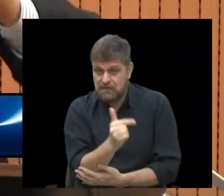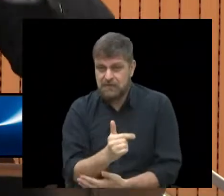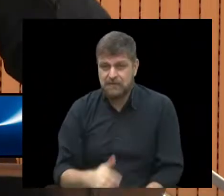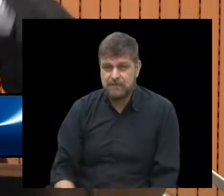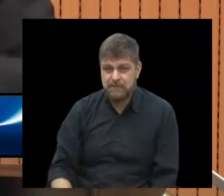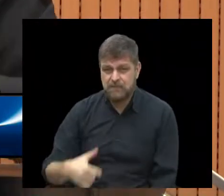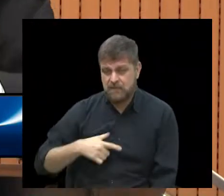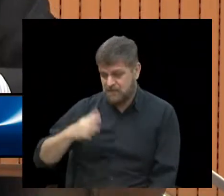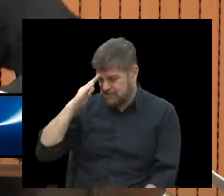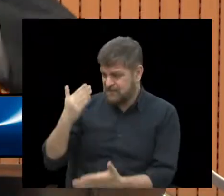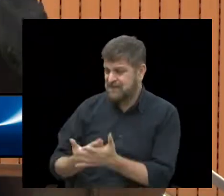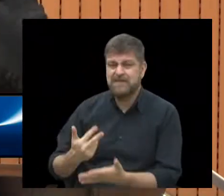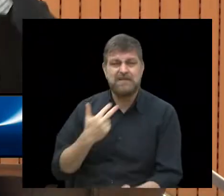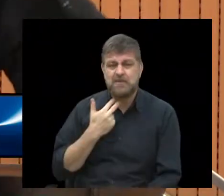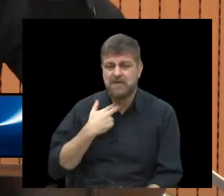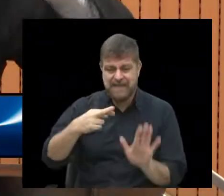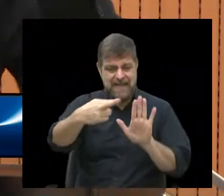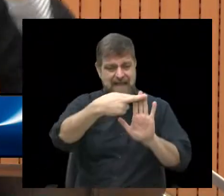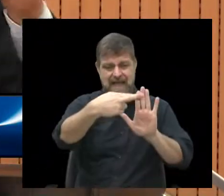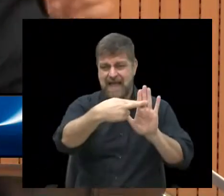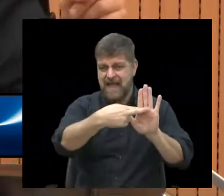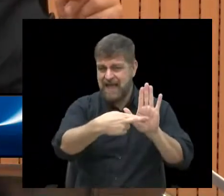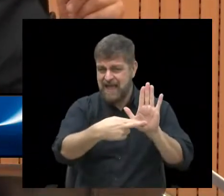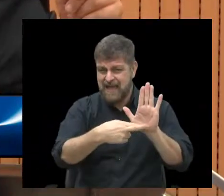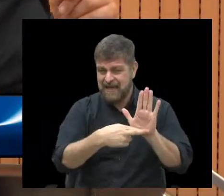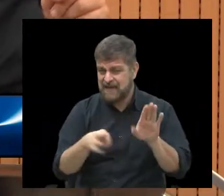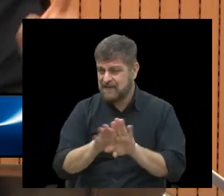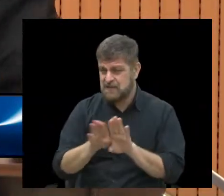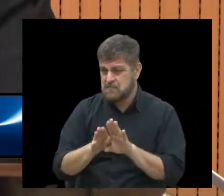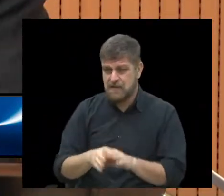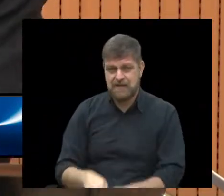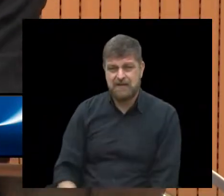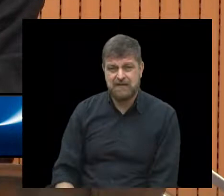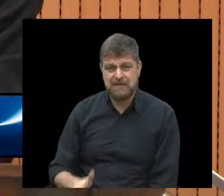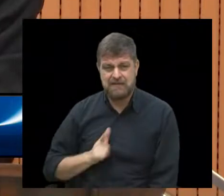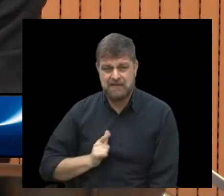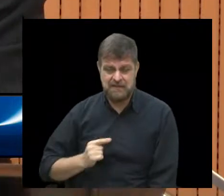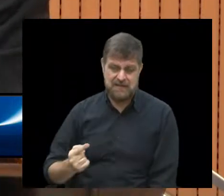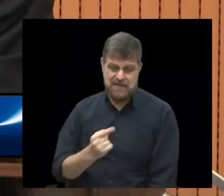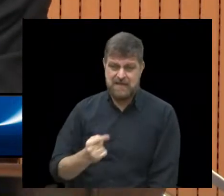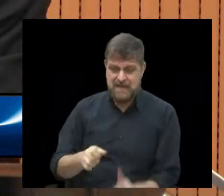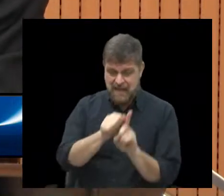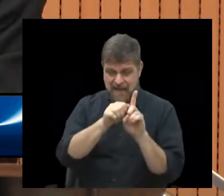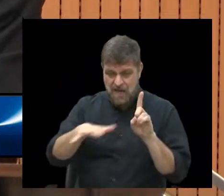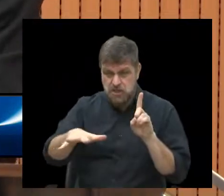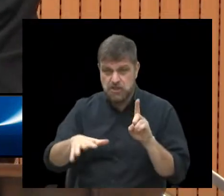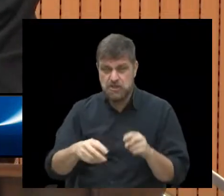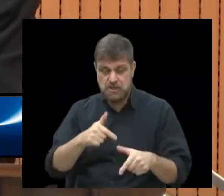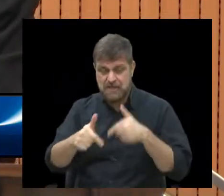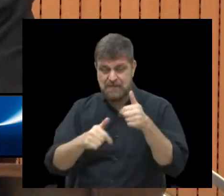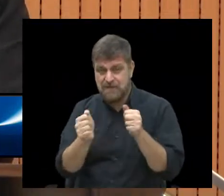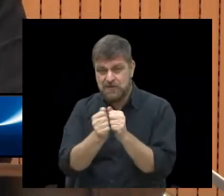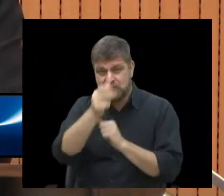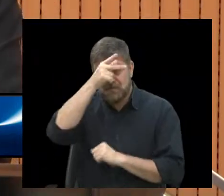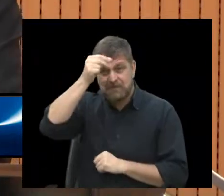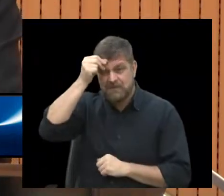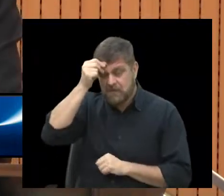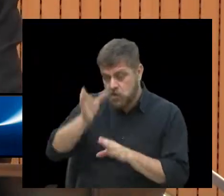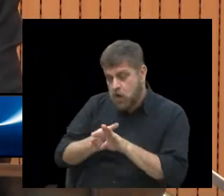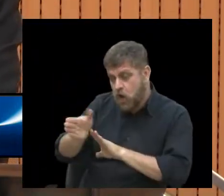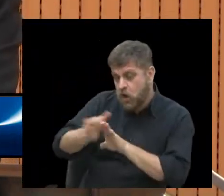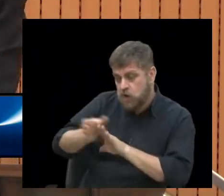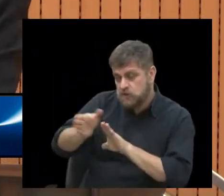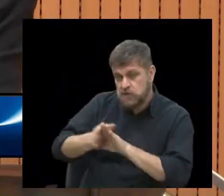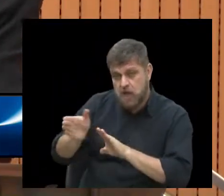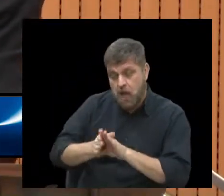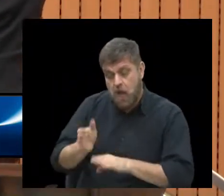qualquer tipo de diretriz, mesmo que apenas verbal, dada por agentes de governo, que oriente